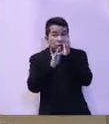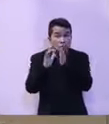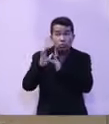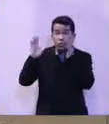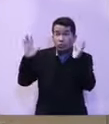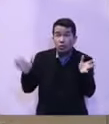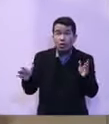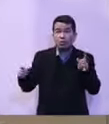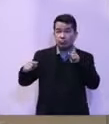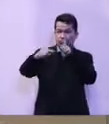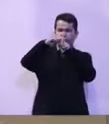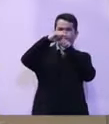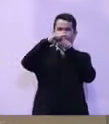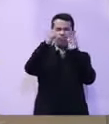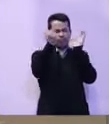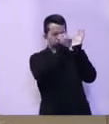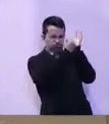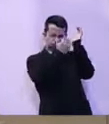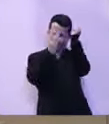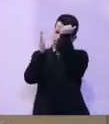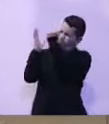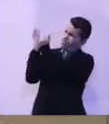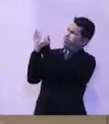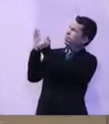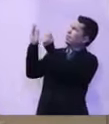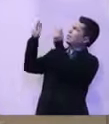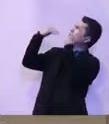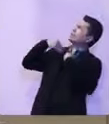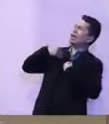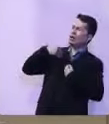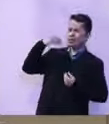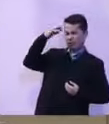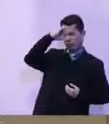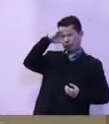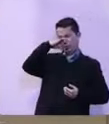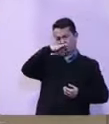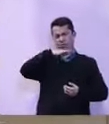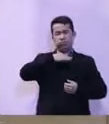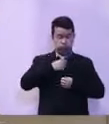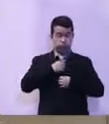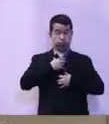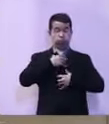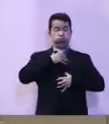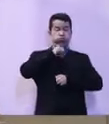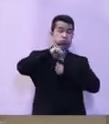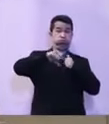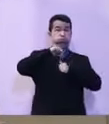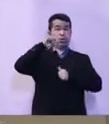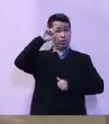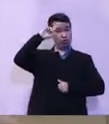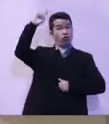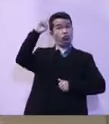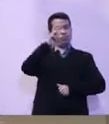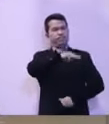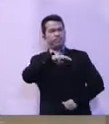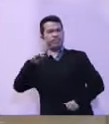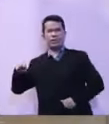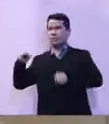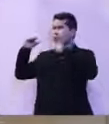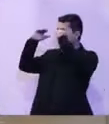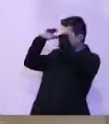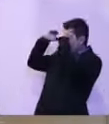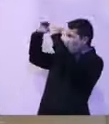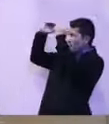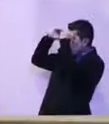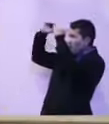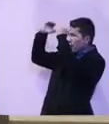Espírito Santo dentro da minha vida, e ele é o meu Senhor, o meu mestre, o primeiro, o temor do Senhor me guia, eu